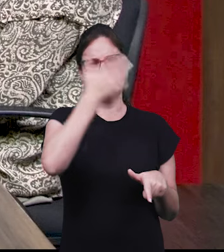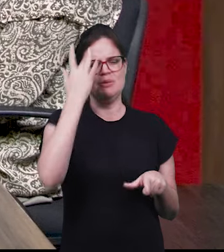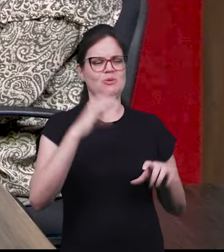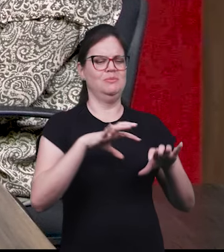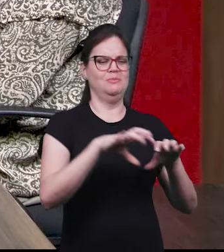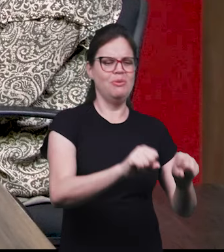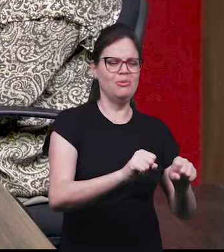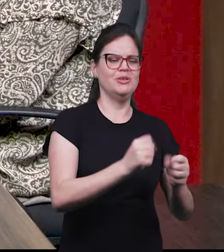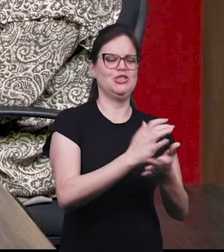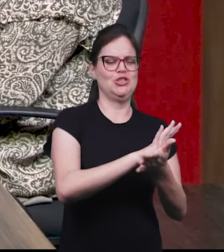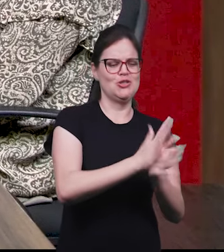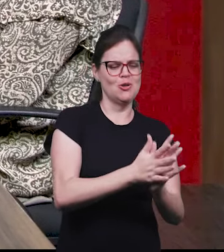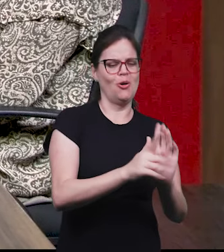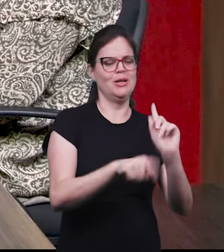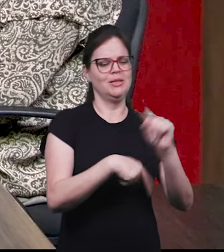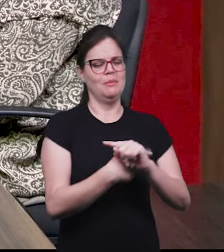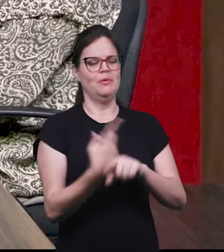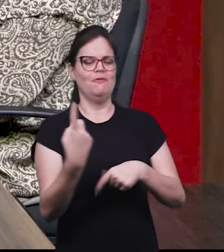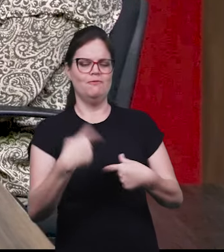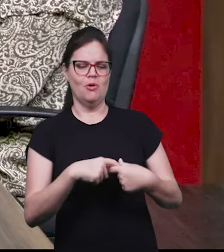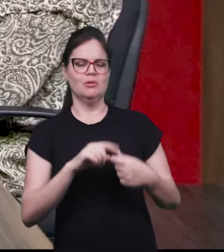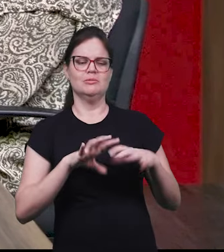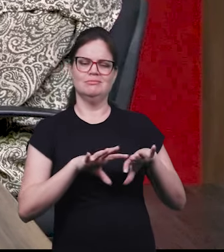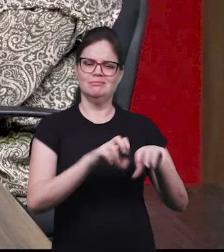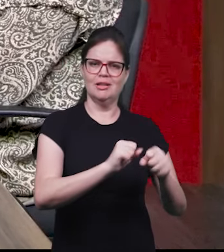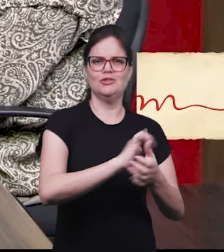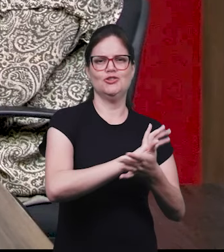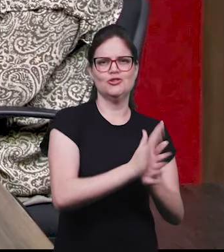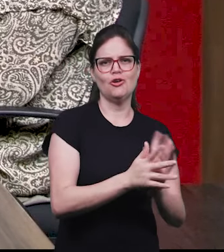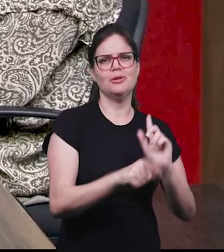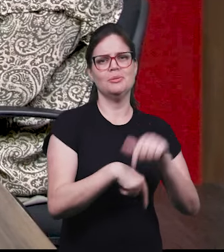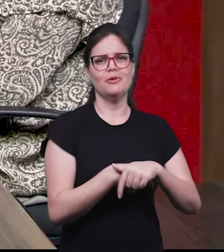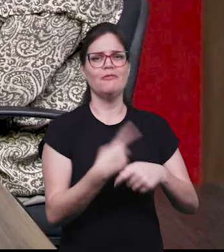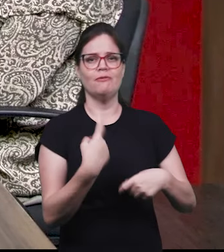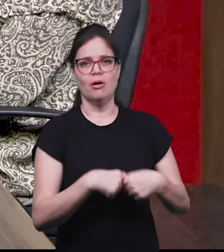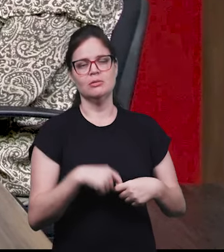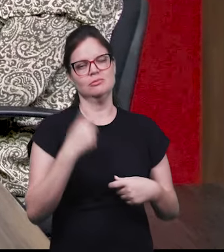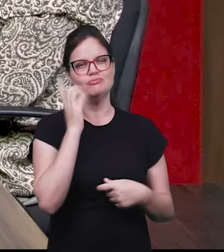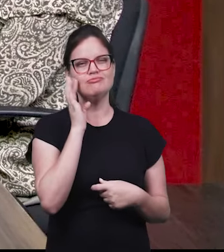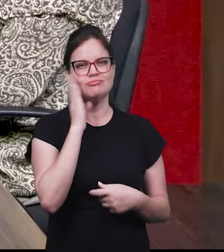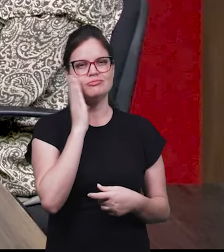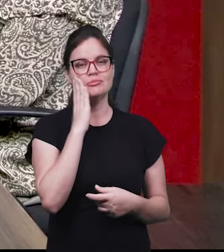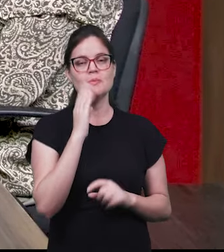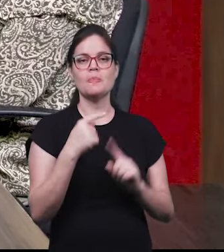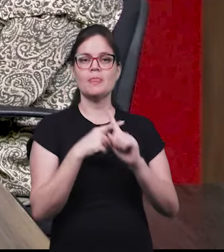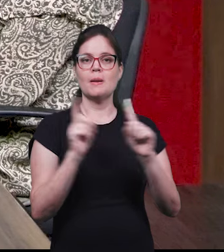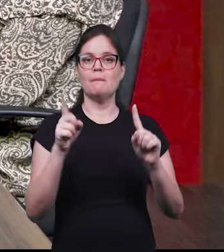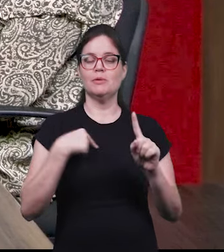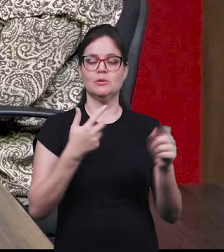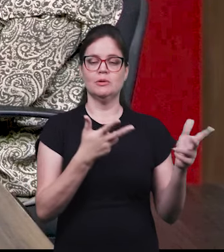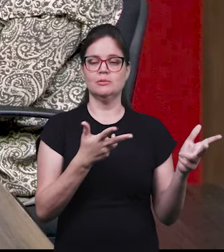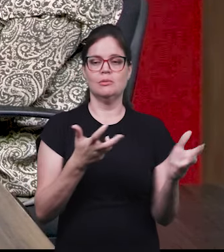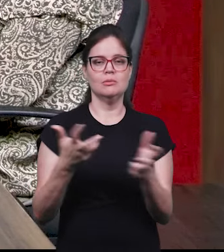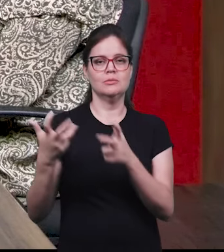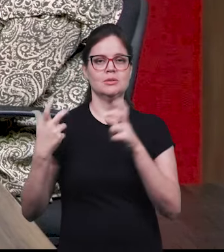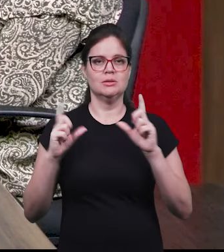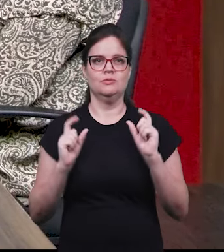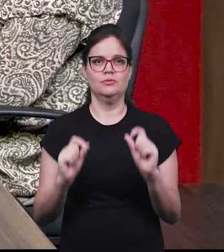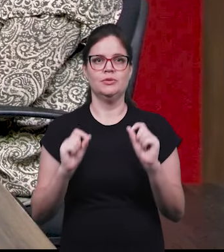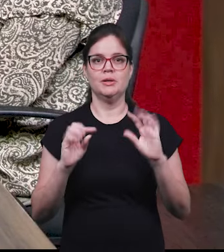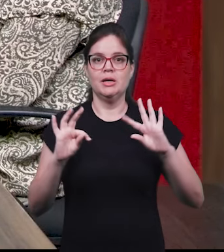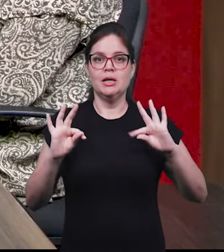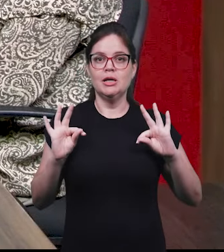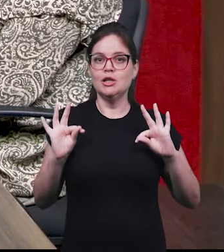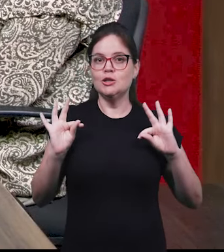uma hora um entra, depois outro entra, mas a gente observa que